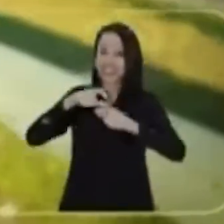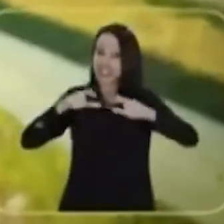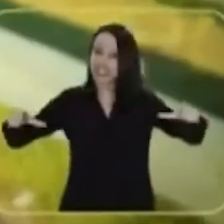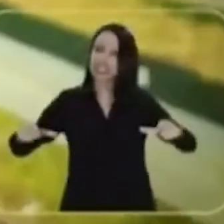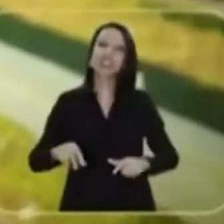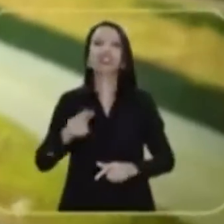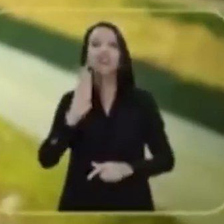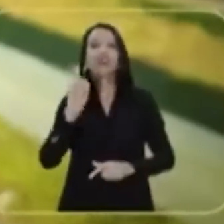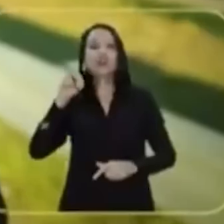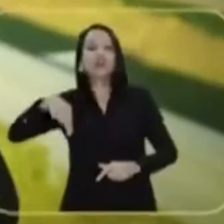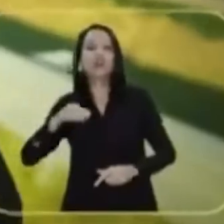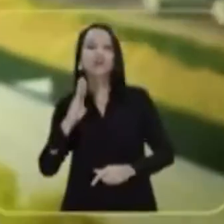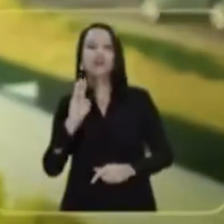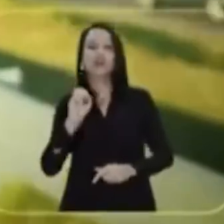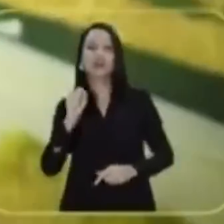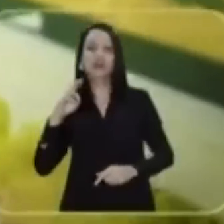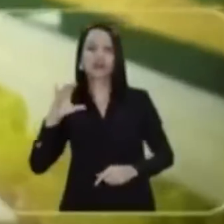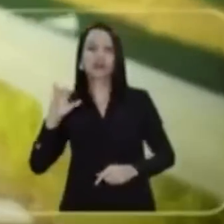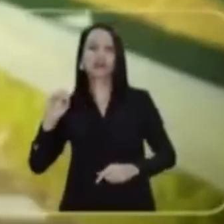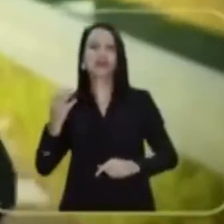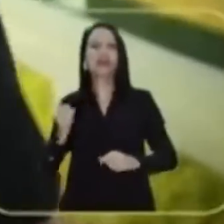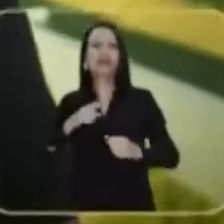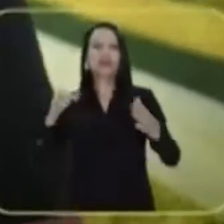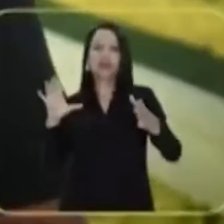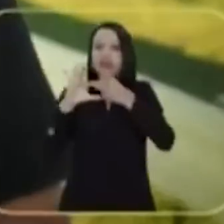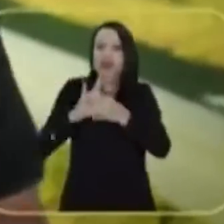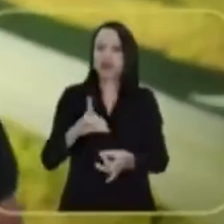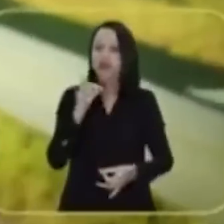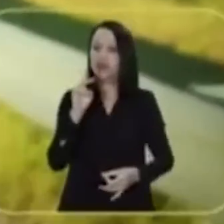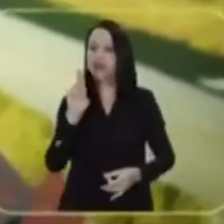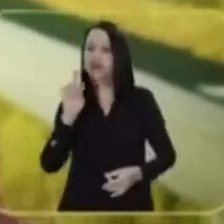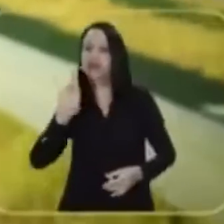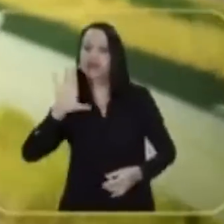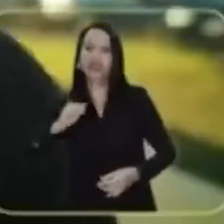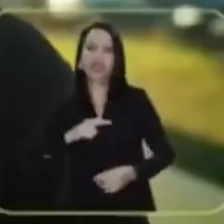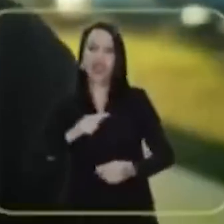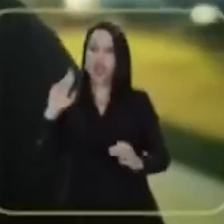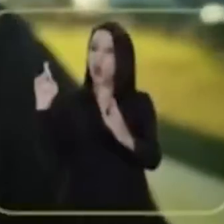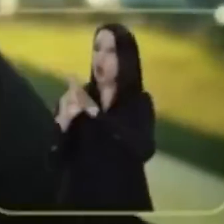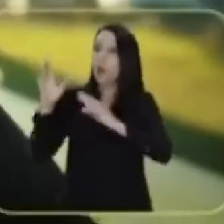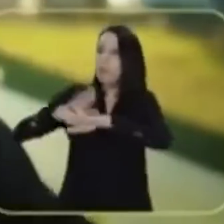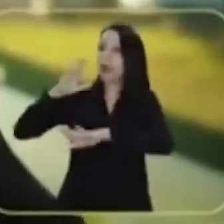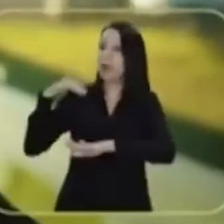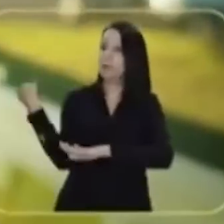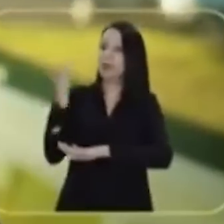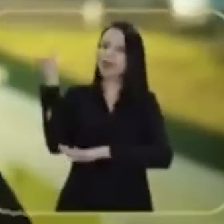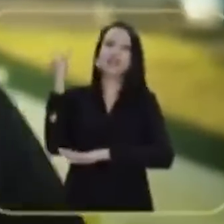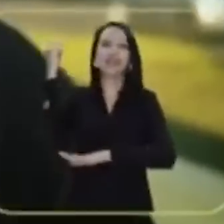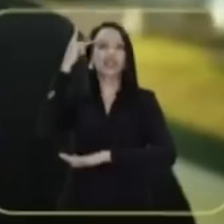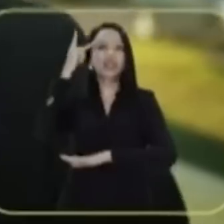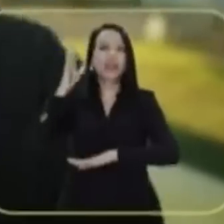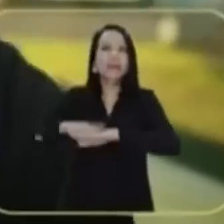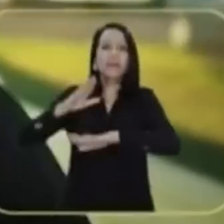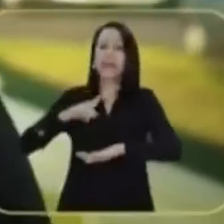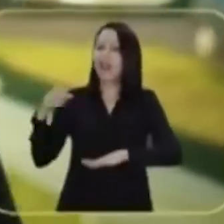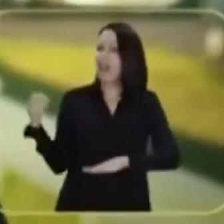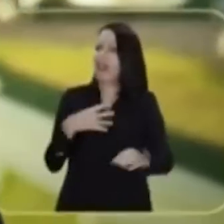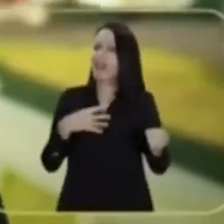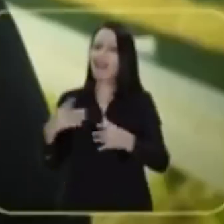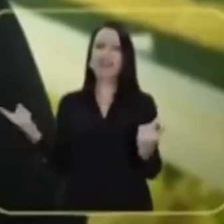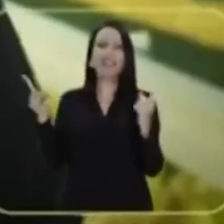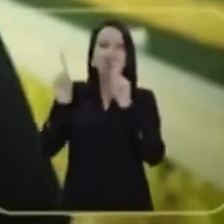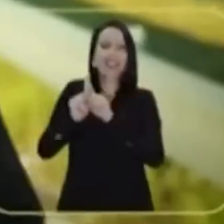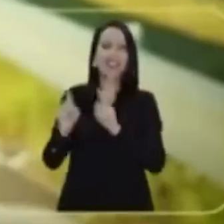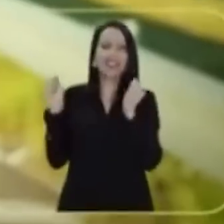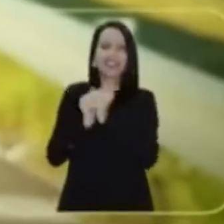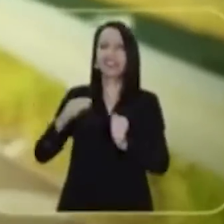Estamos no trevo de bom sucesso. Um dos gargalos que o novo contrato de concessão da Dutra vai sanar. A rodovia mais importante no Brasil será também a mais